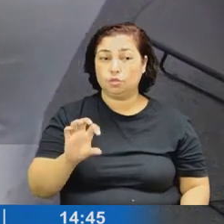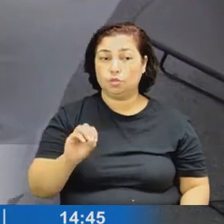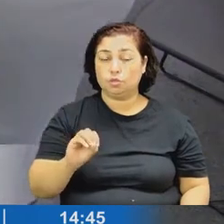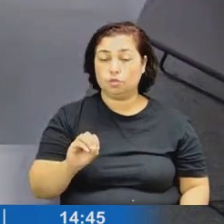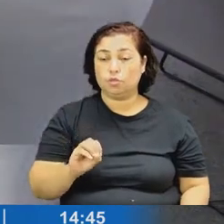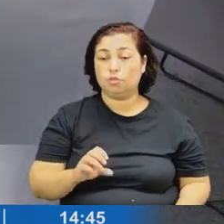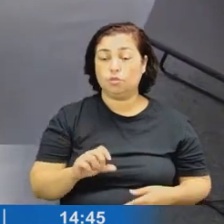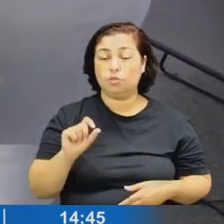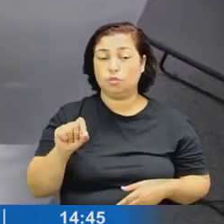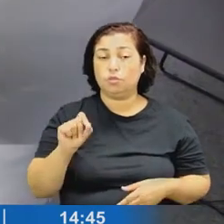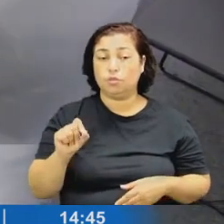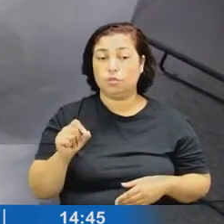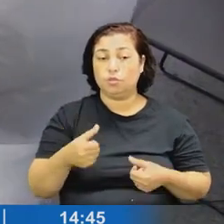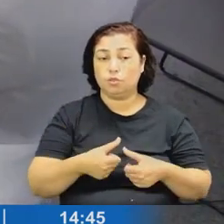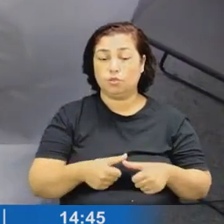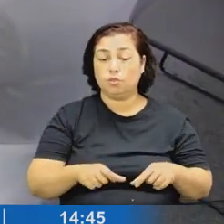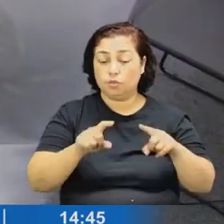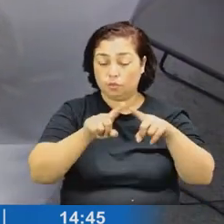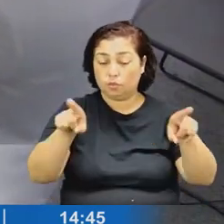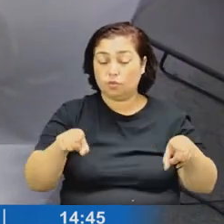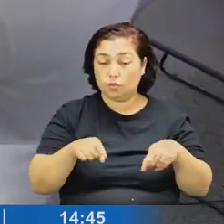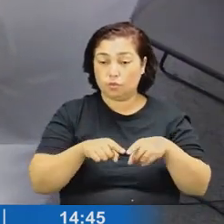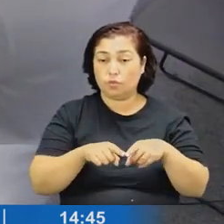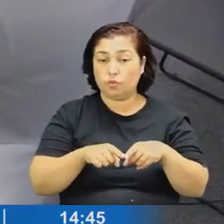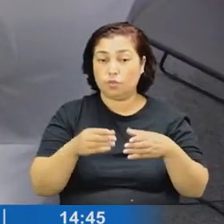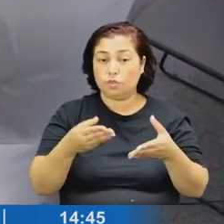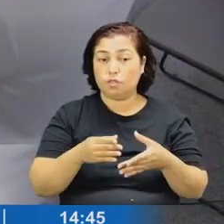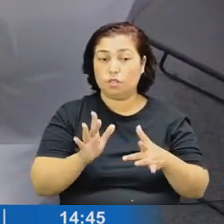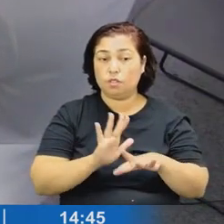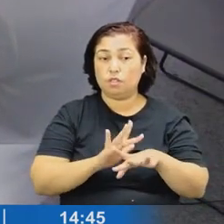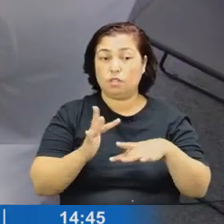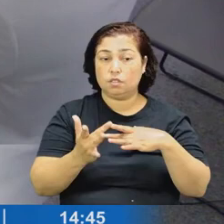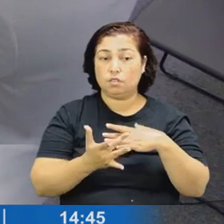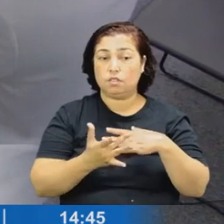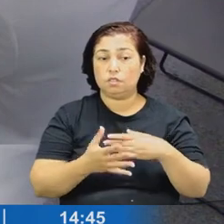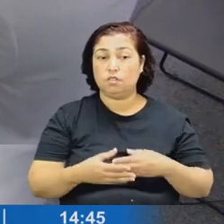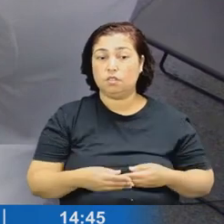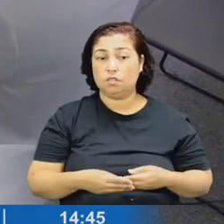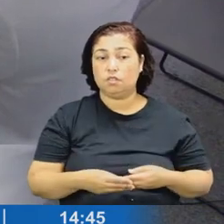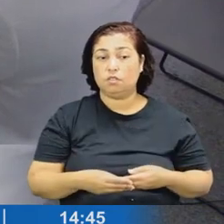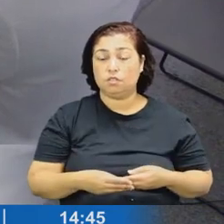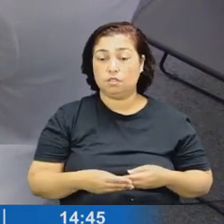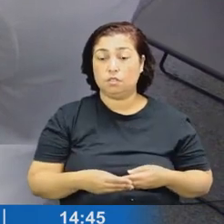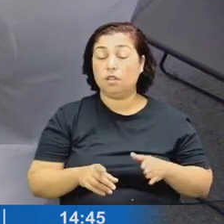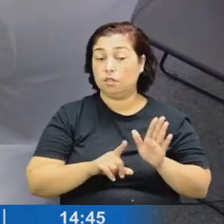quem fica lá dentro do gabinete com a parte de rede social por exemplo é você também